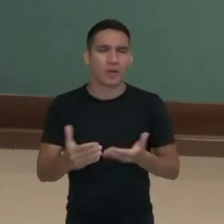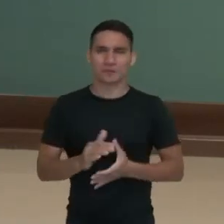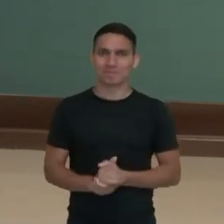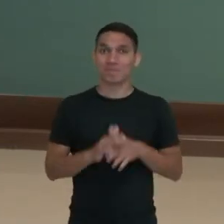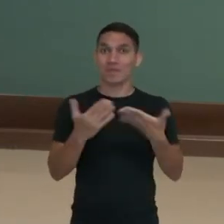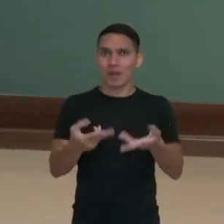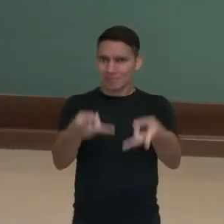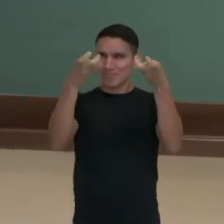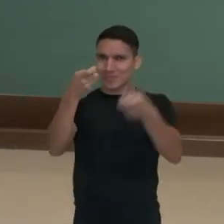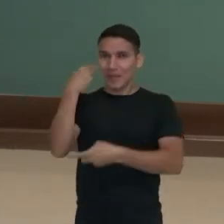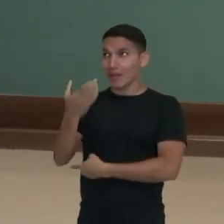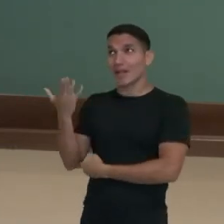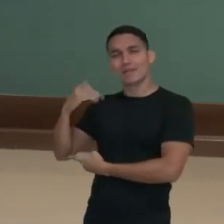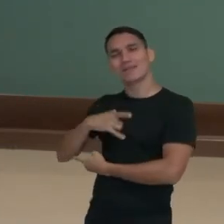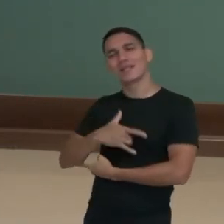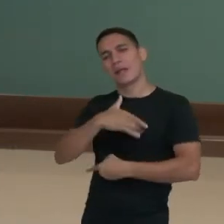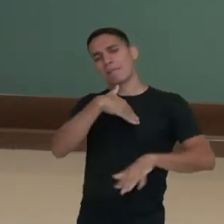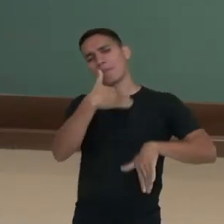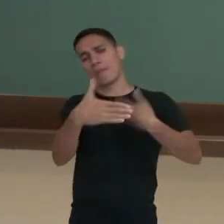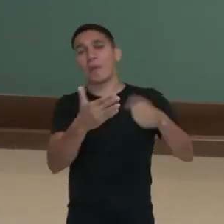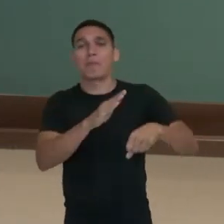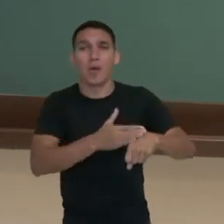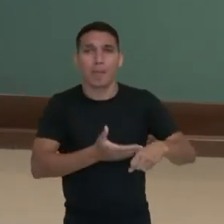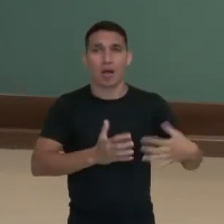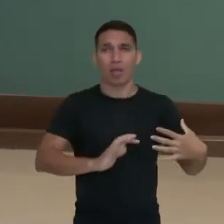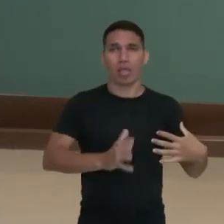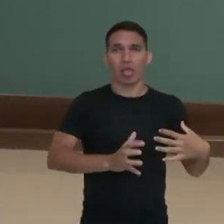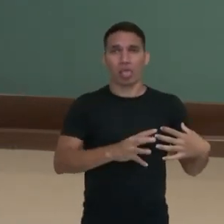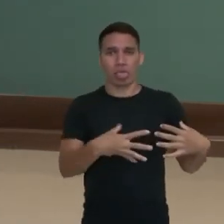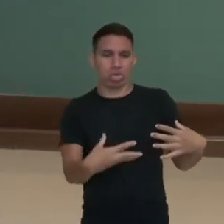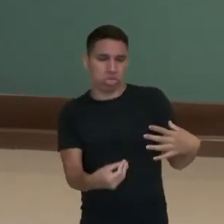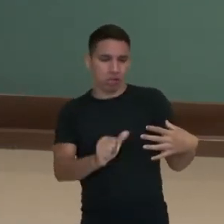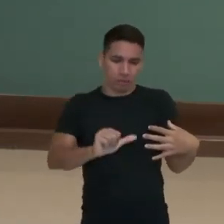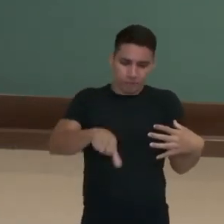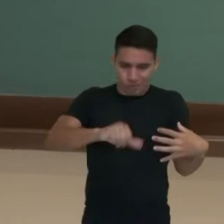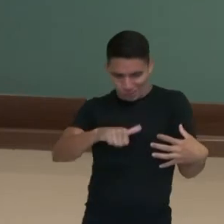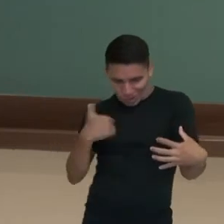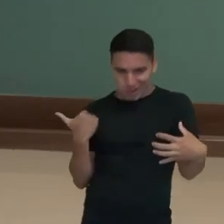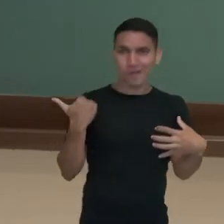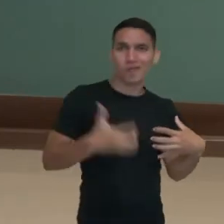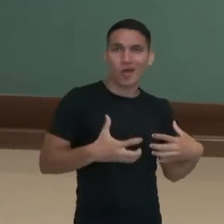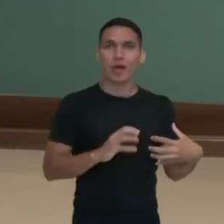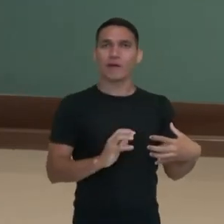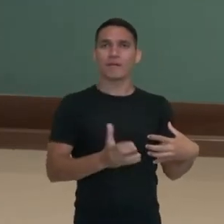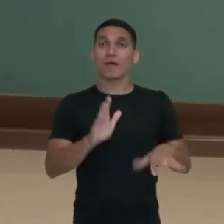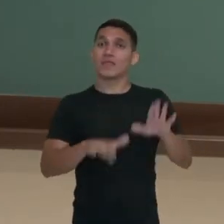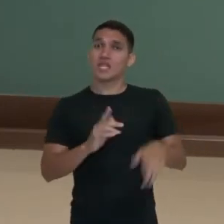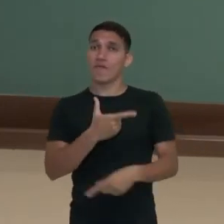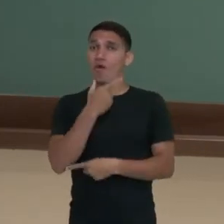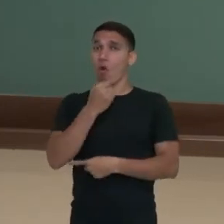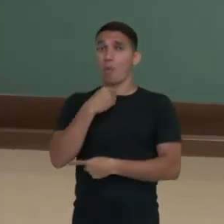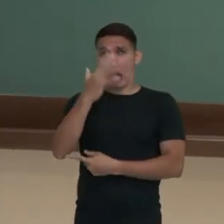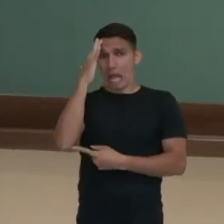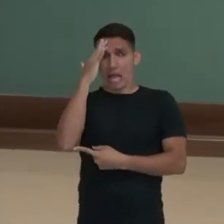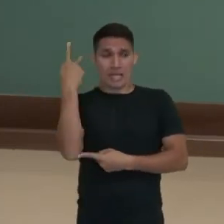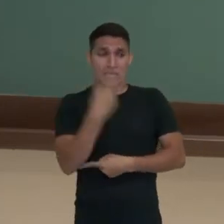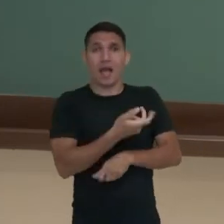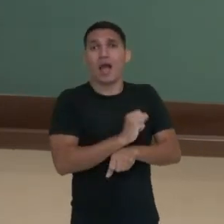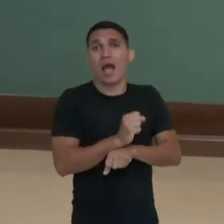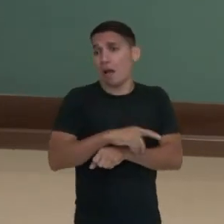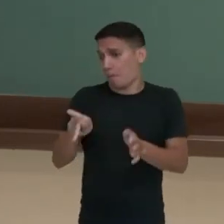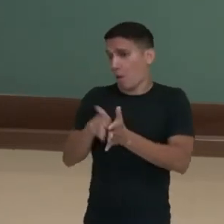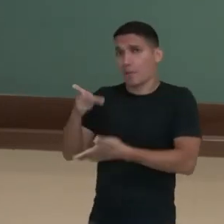perceberam ali, né, que ao trocar o pneu ali, né? Então talvez o homem se equivocou, achou que o carro era